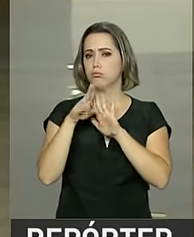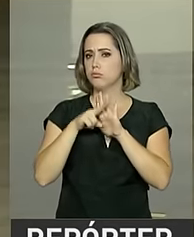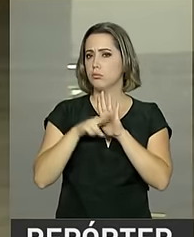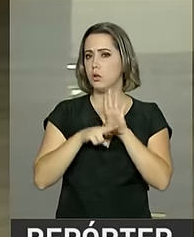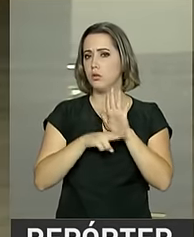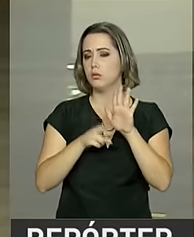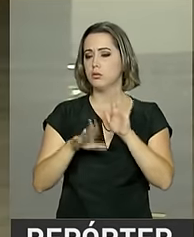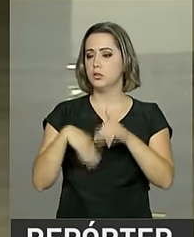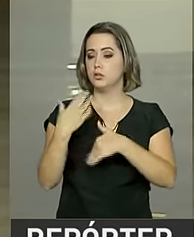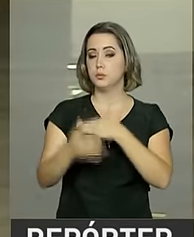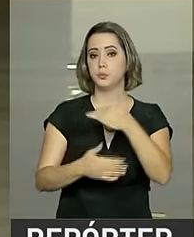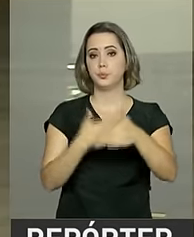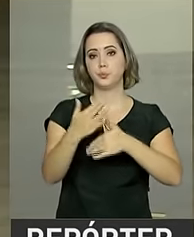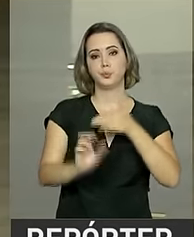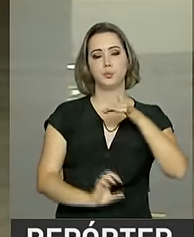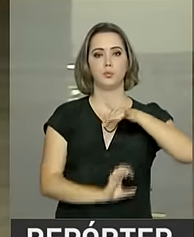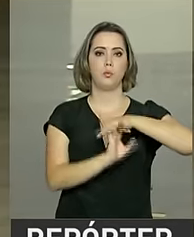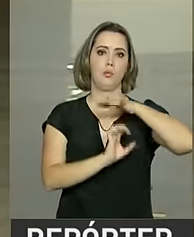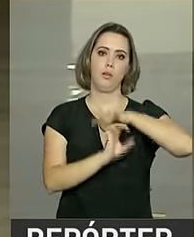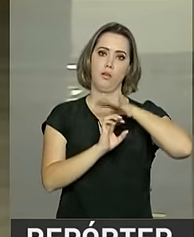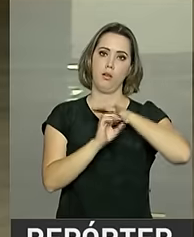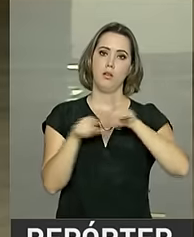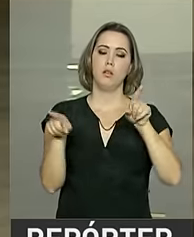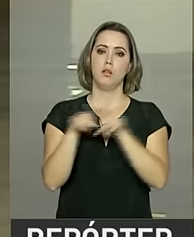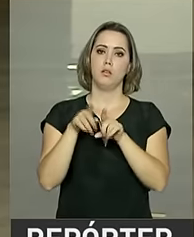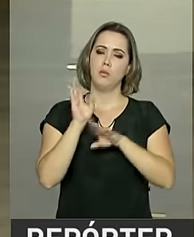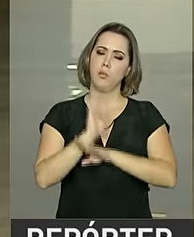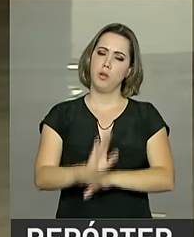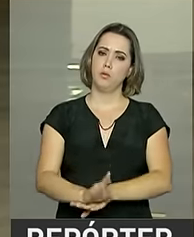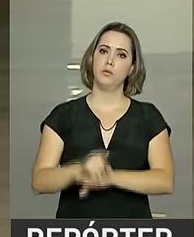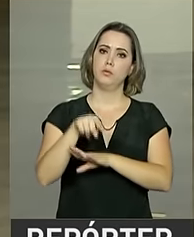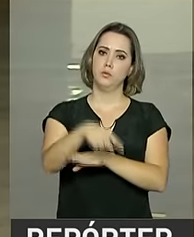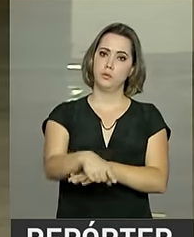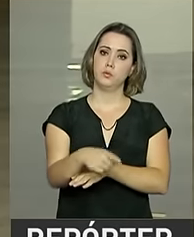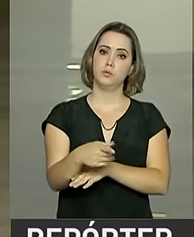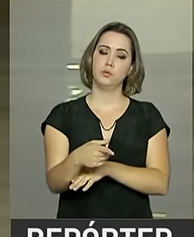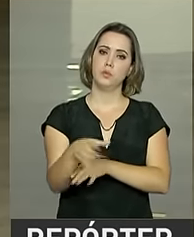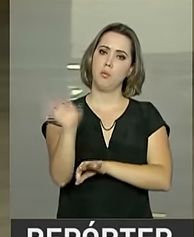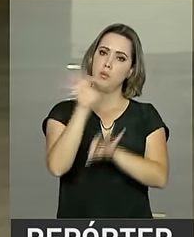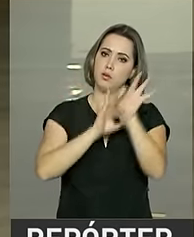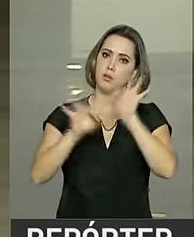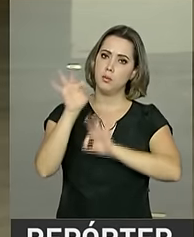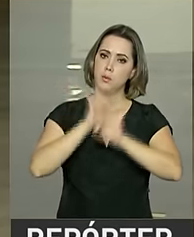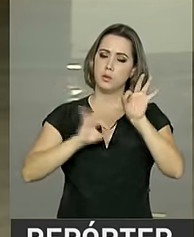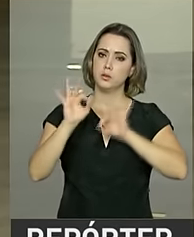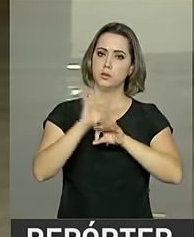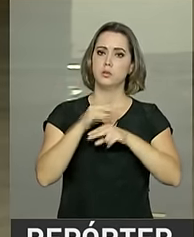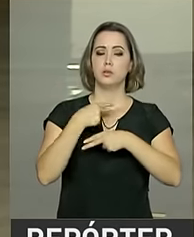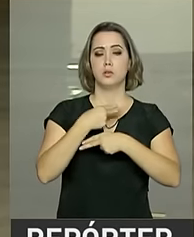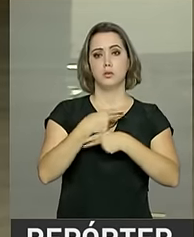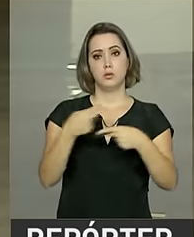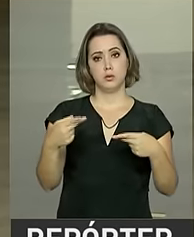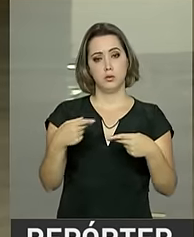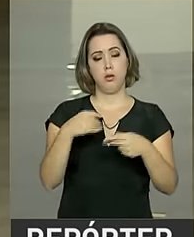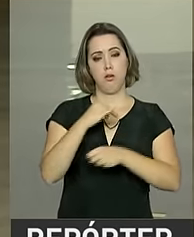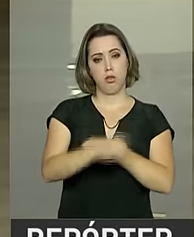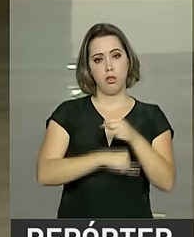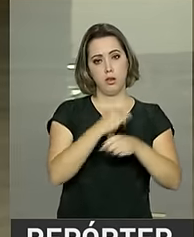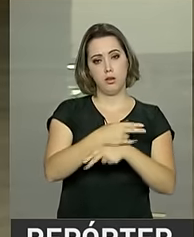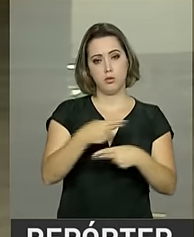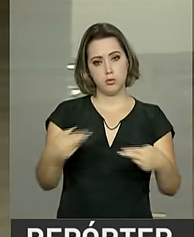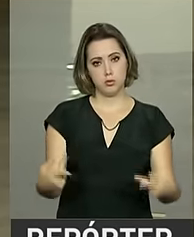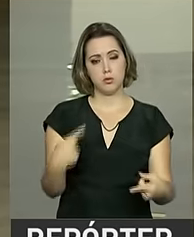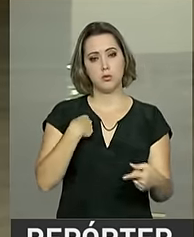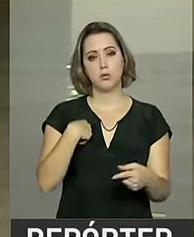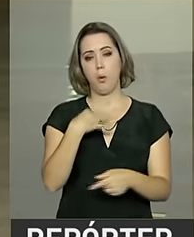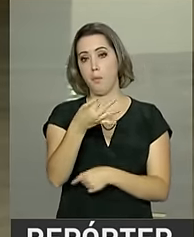setor privado esse acordo também vai colaborar para a elaboração do Plano Nacional de internet das coisas que entrou em fase de